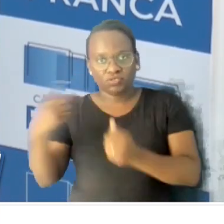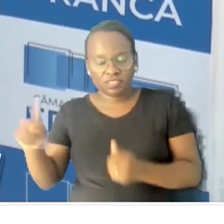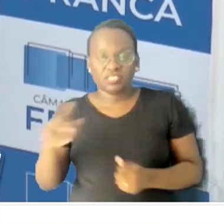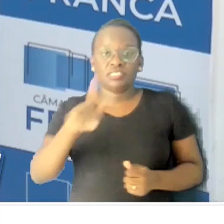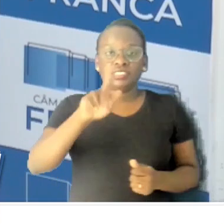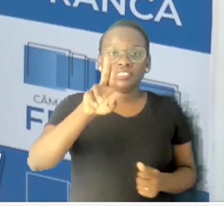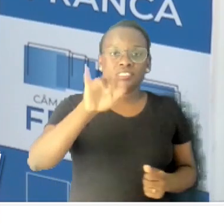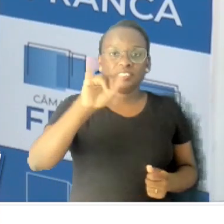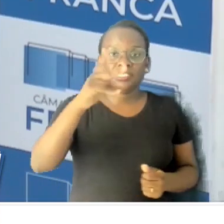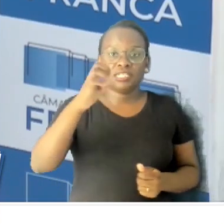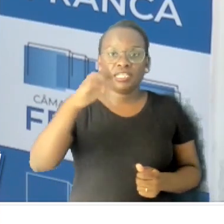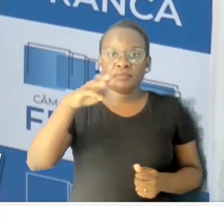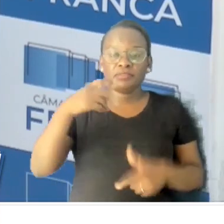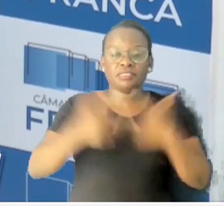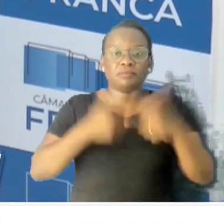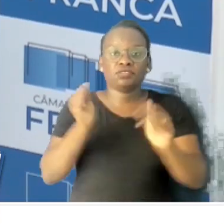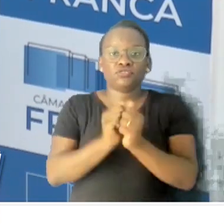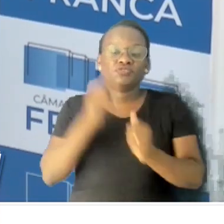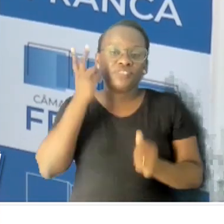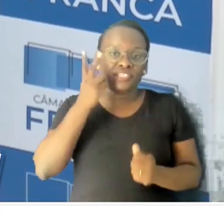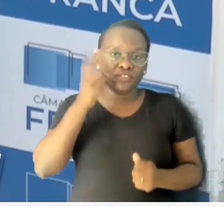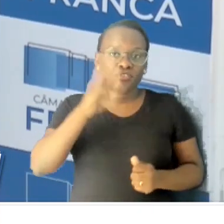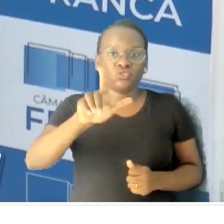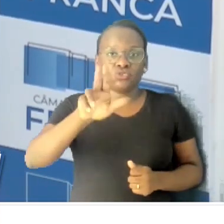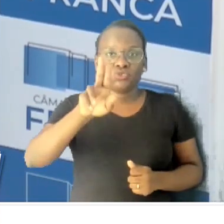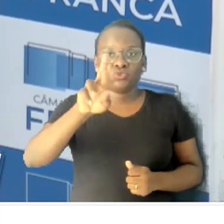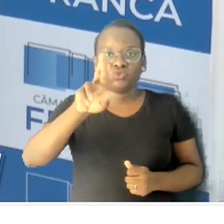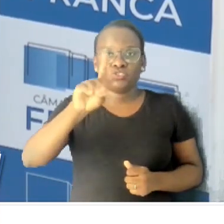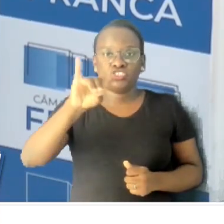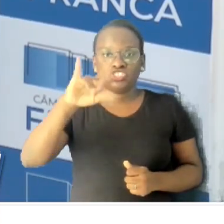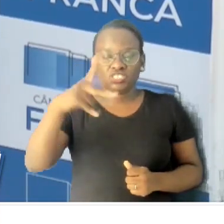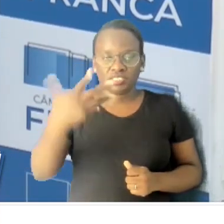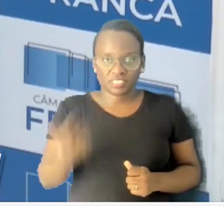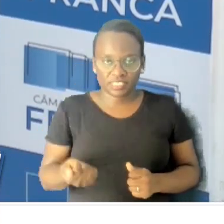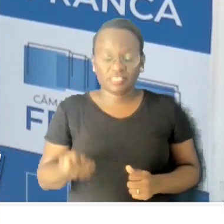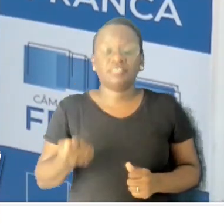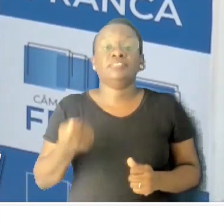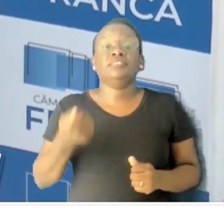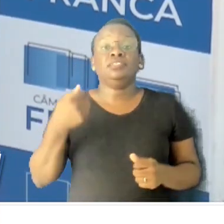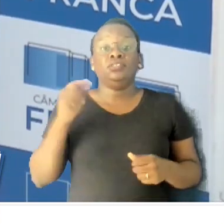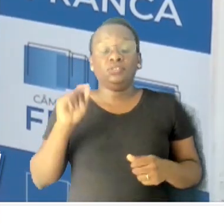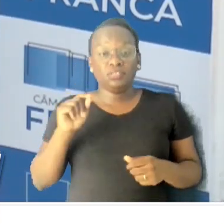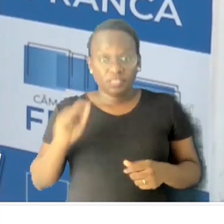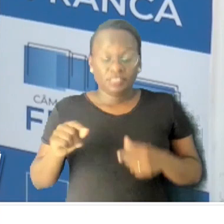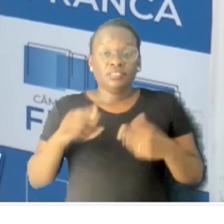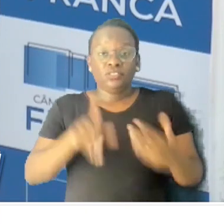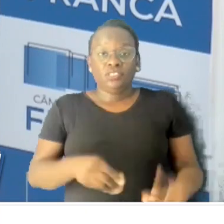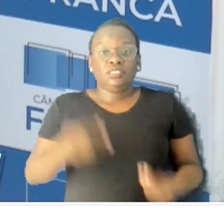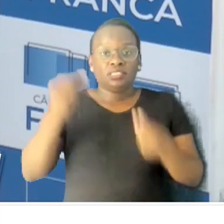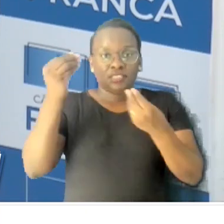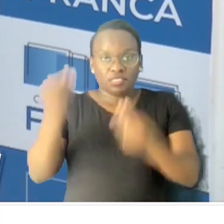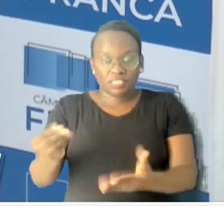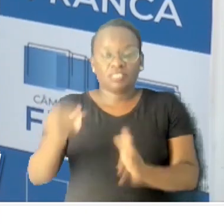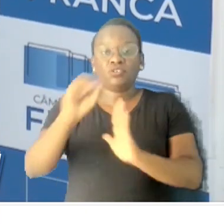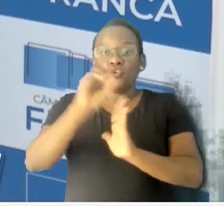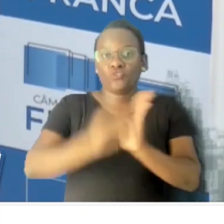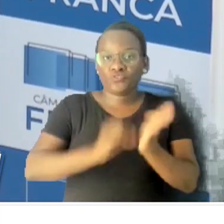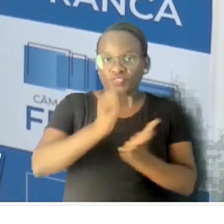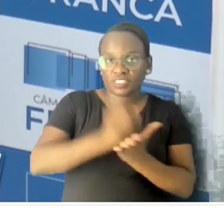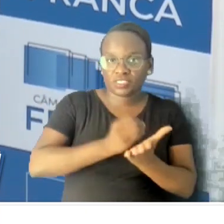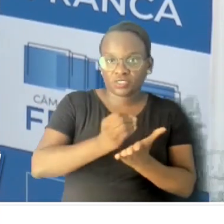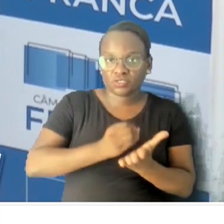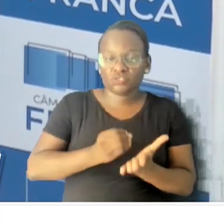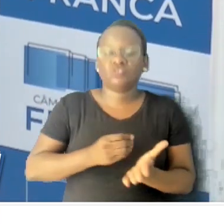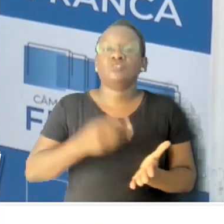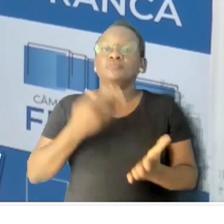vereadora Lurdinha Granzotti, no qual entregamos um ofício